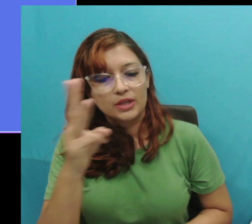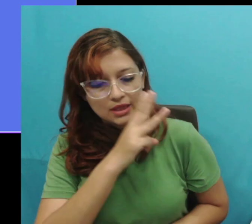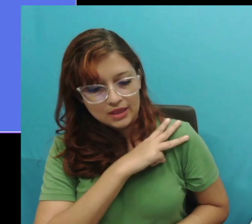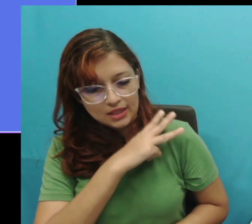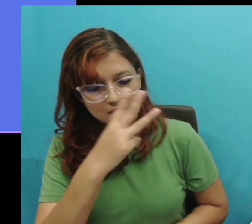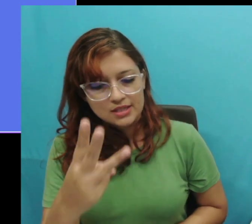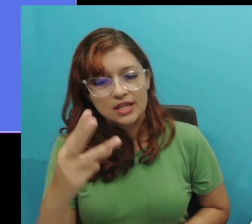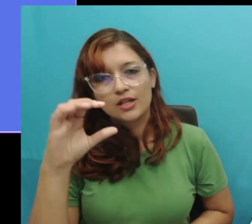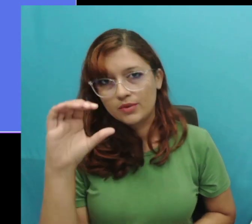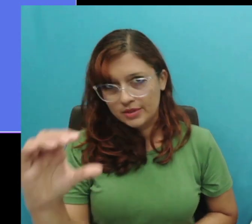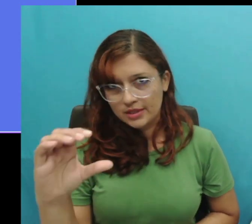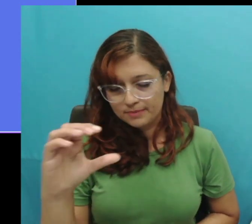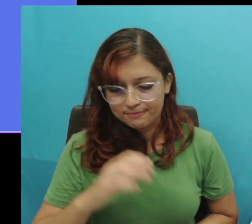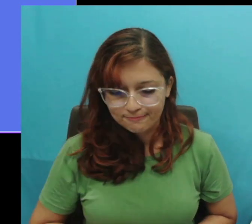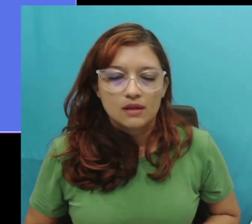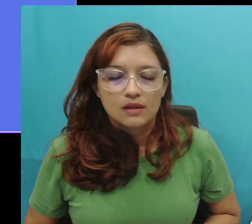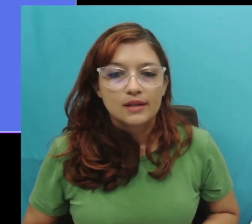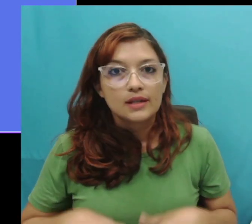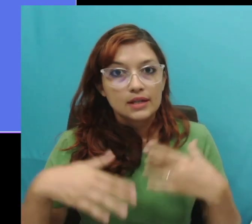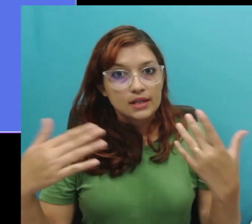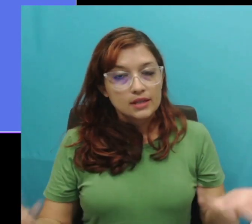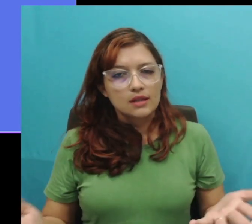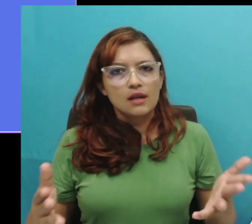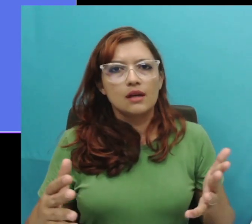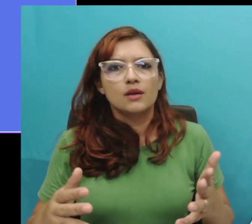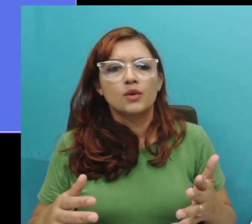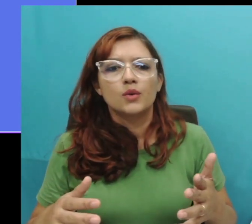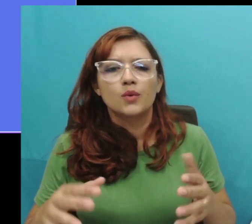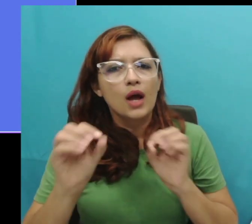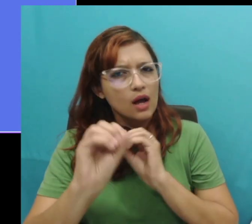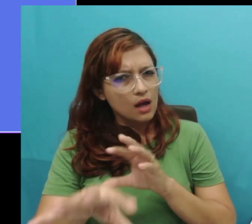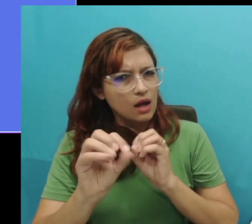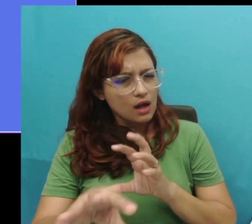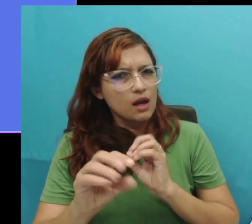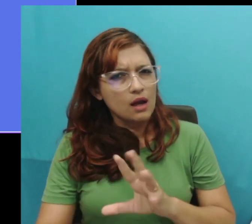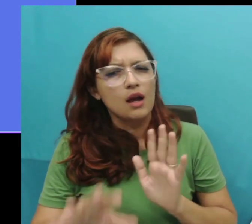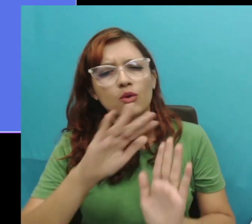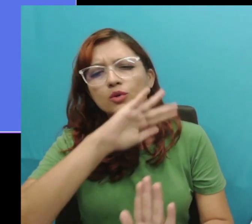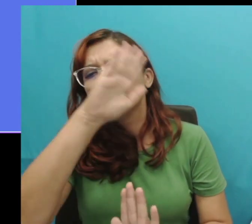Essa estratégia, a quarta, foi aplicada na turma do terceiro ano C.